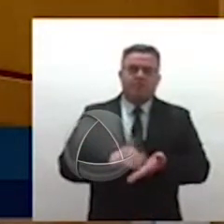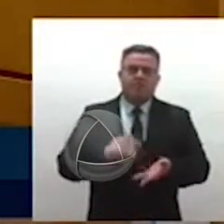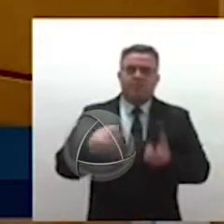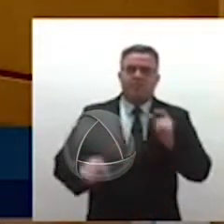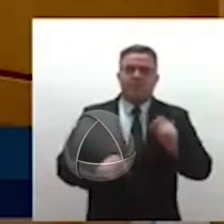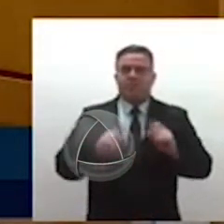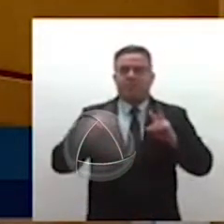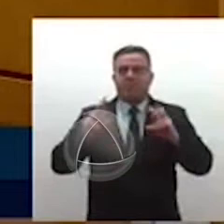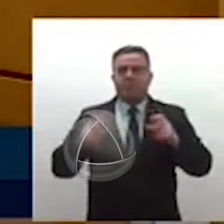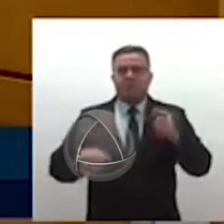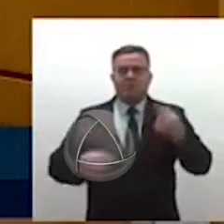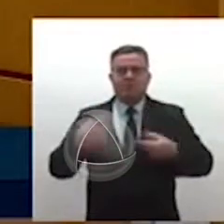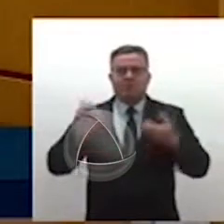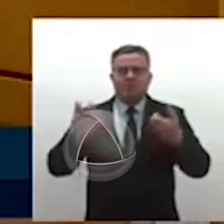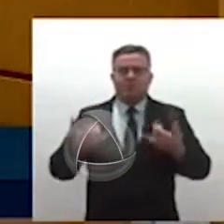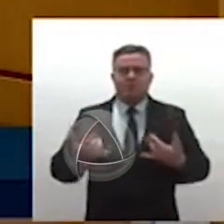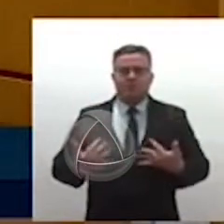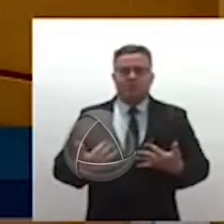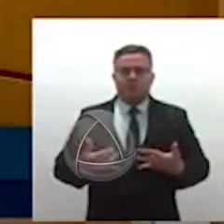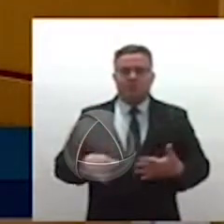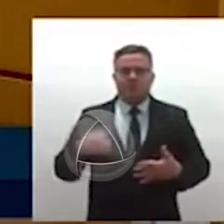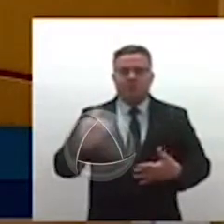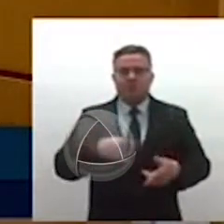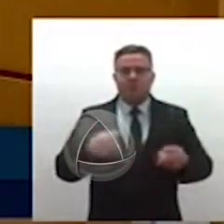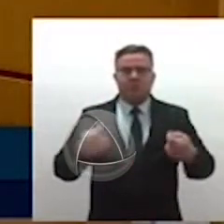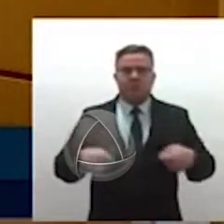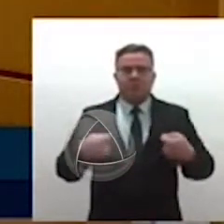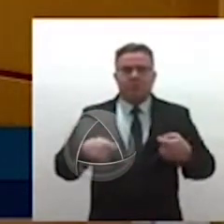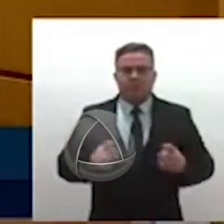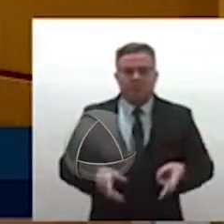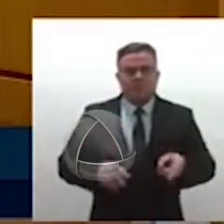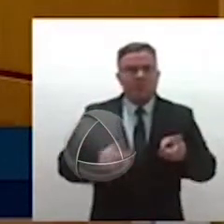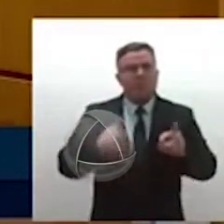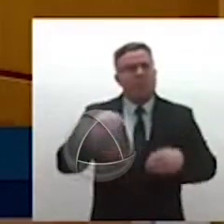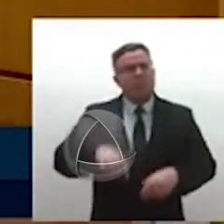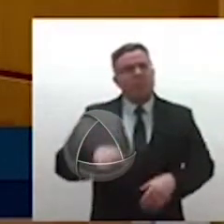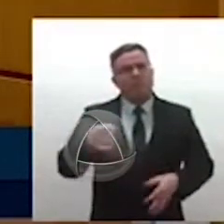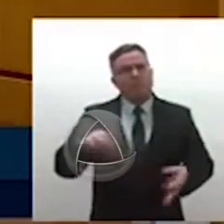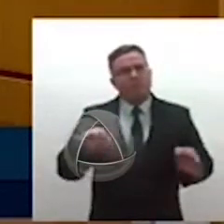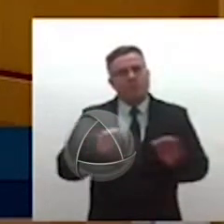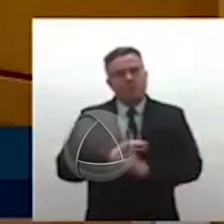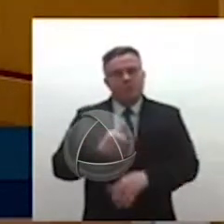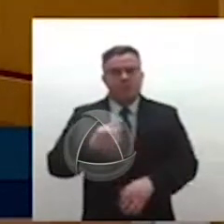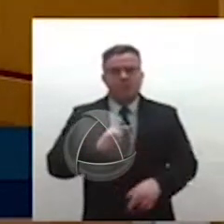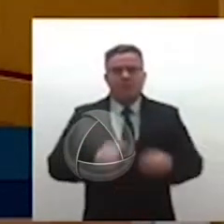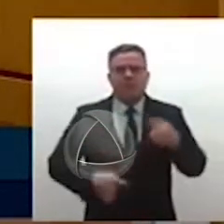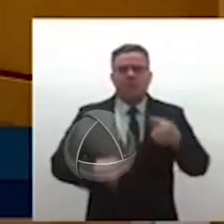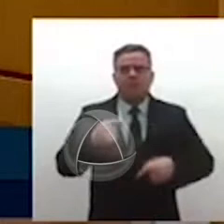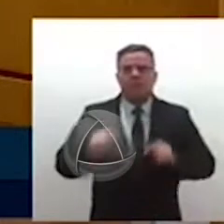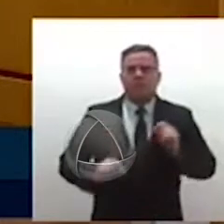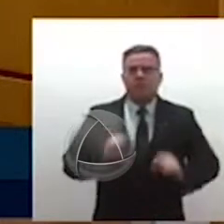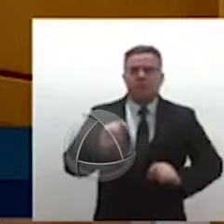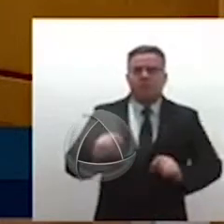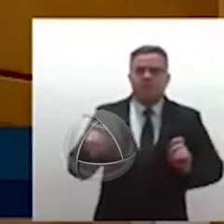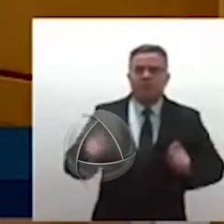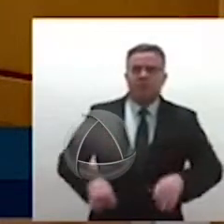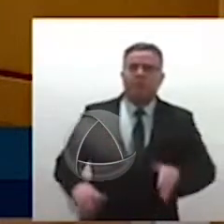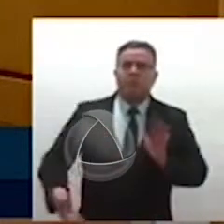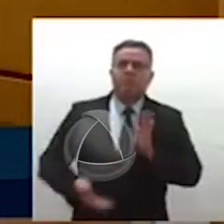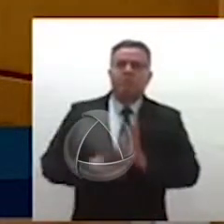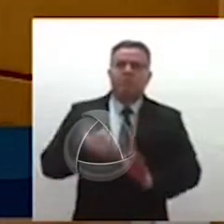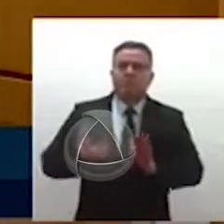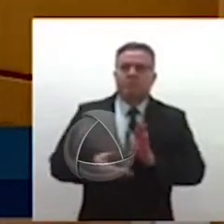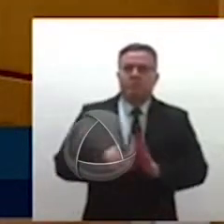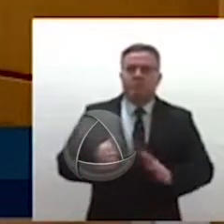tema, no sentido de que nós precisamos fazer, em Sergipe precisa ter política para tirar da